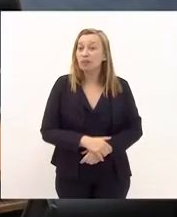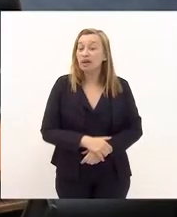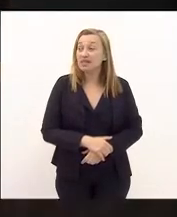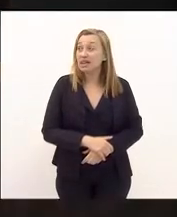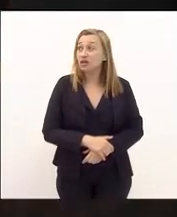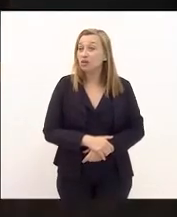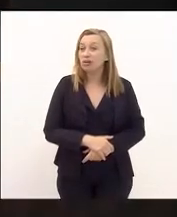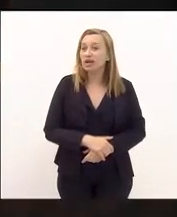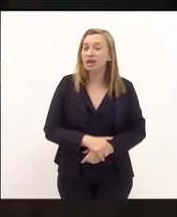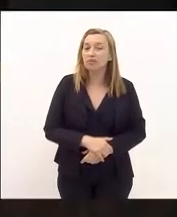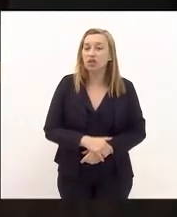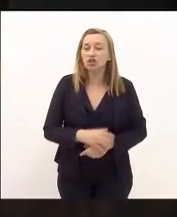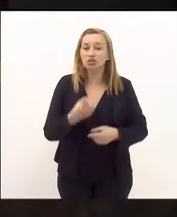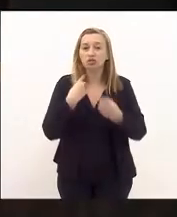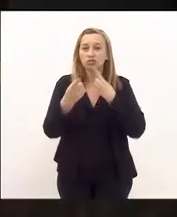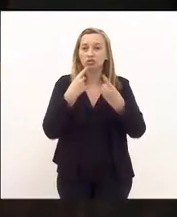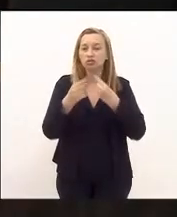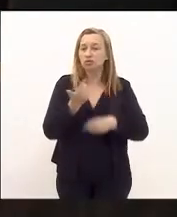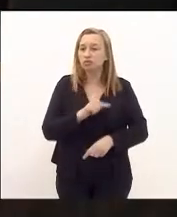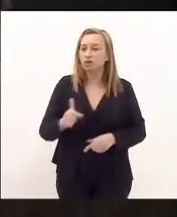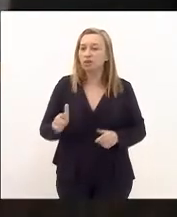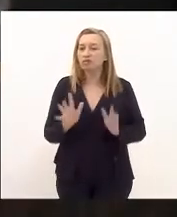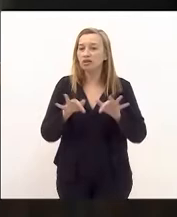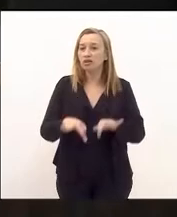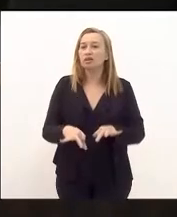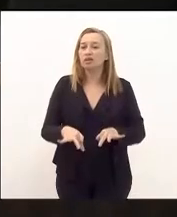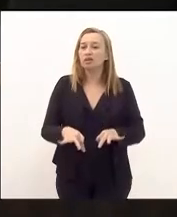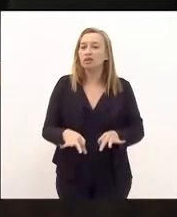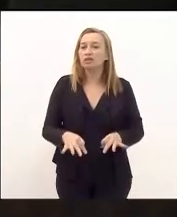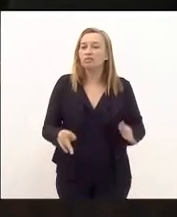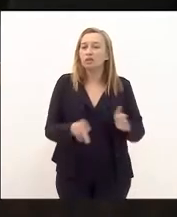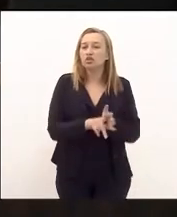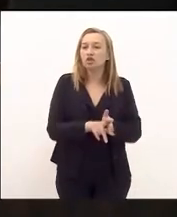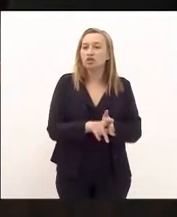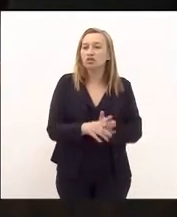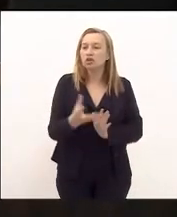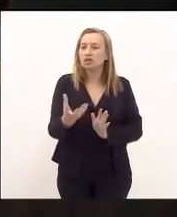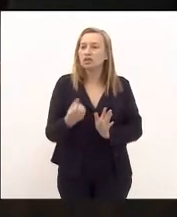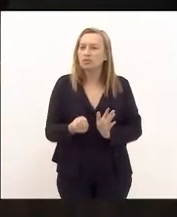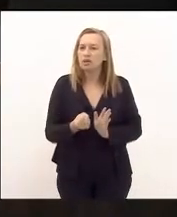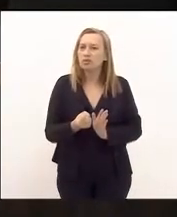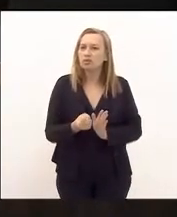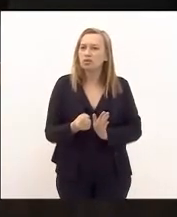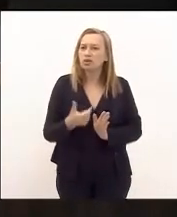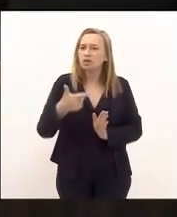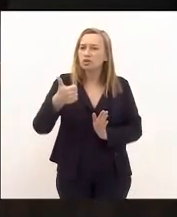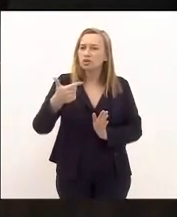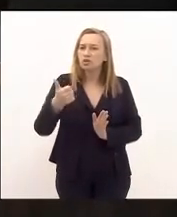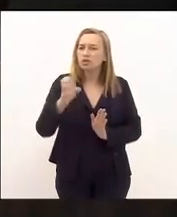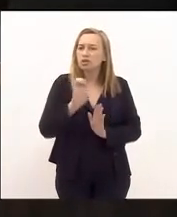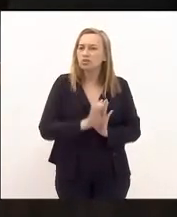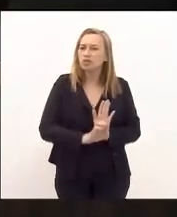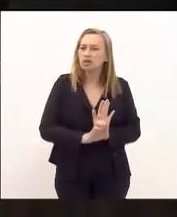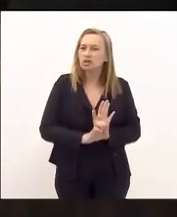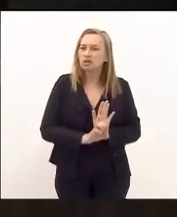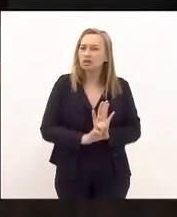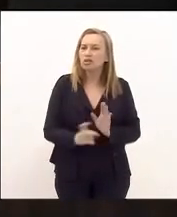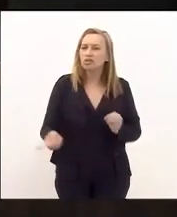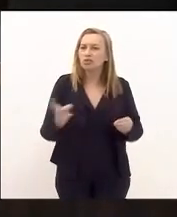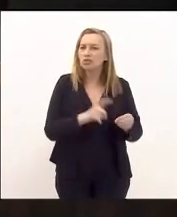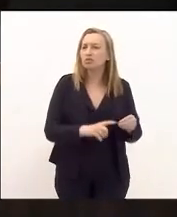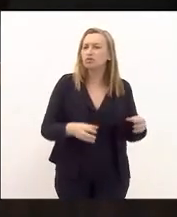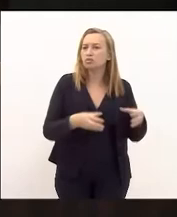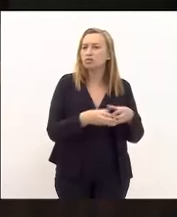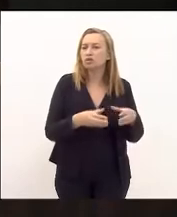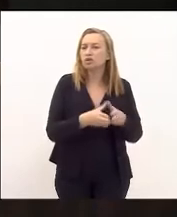Não havendo mais quem queira discutir, encerrada a discussão. O projeto recebeu 12 emendas, retorna às